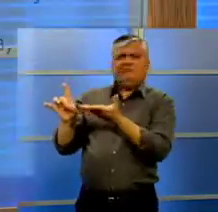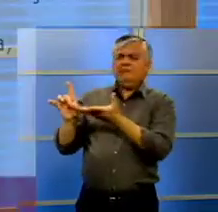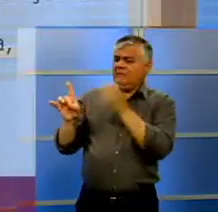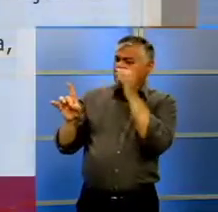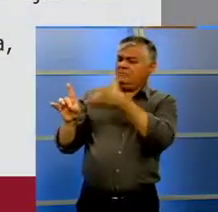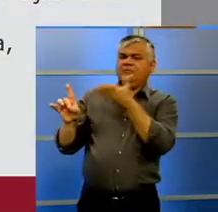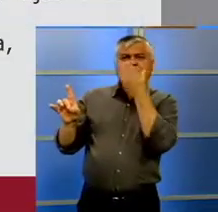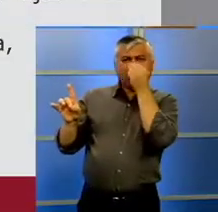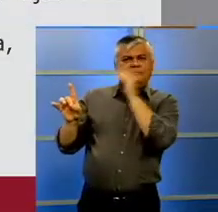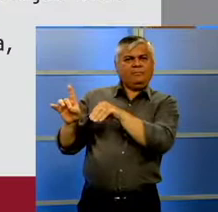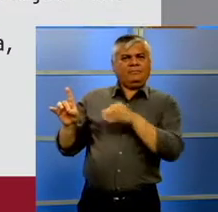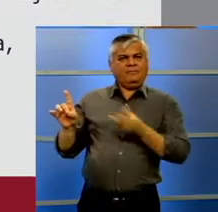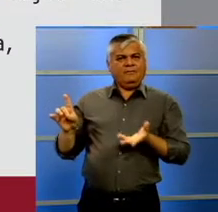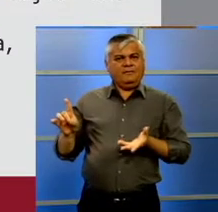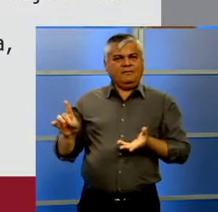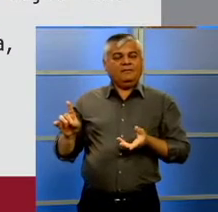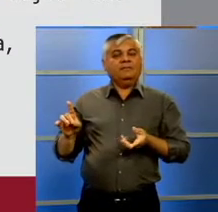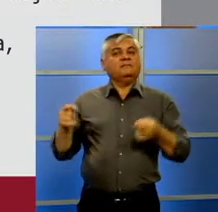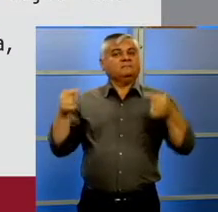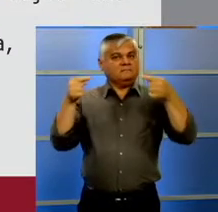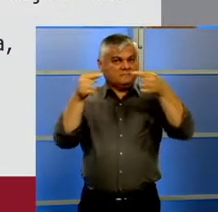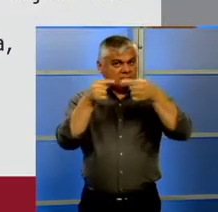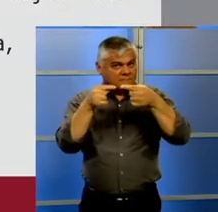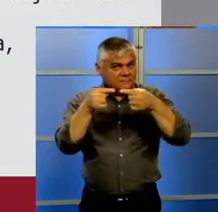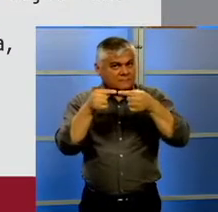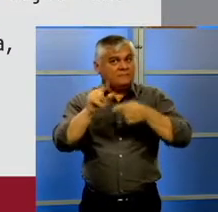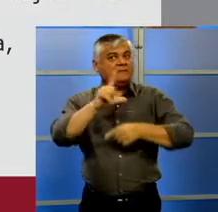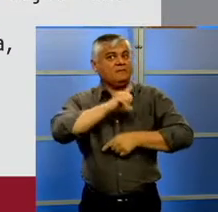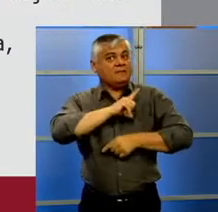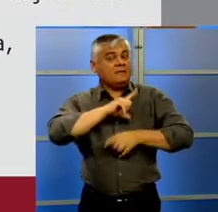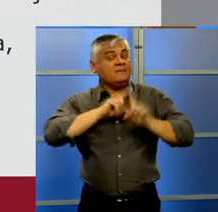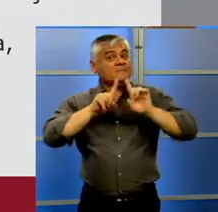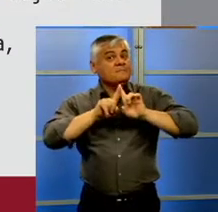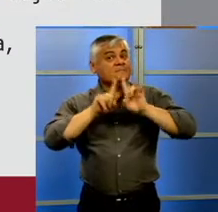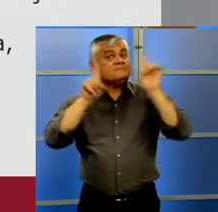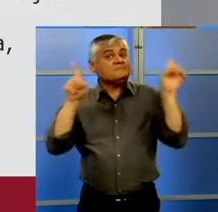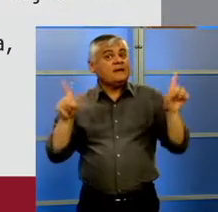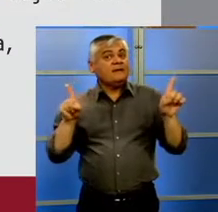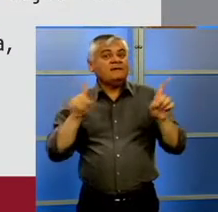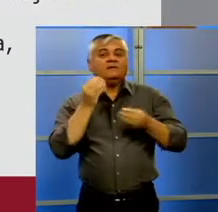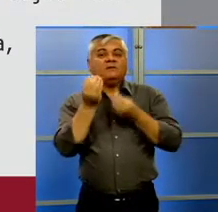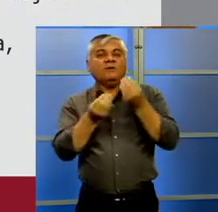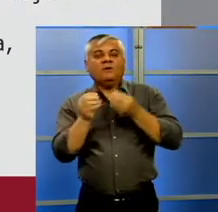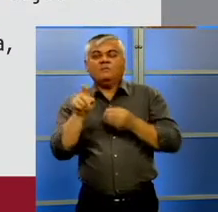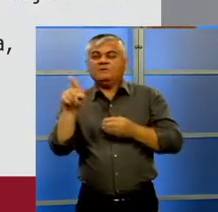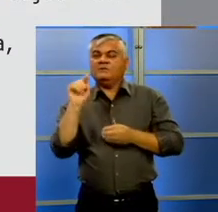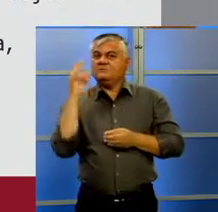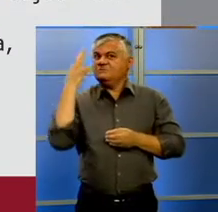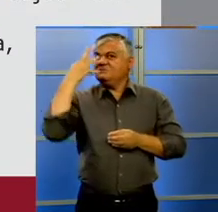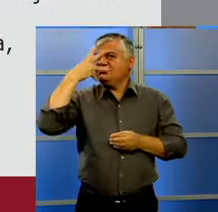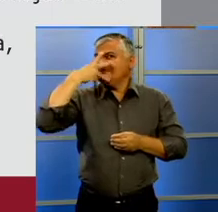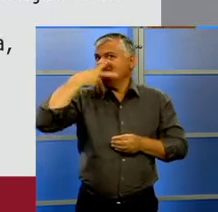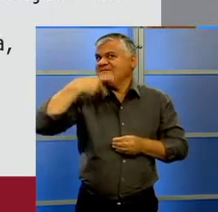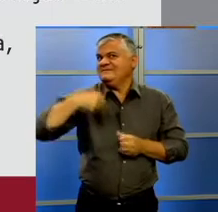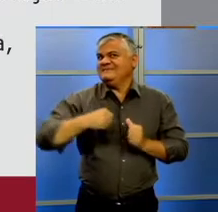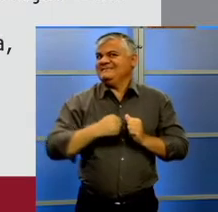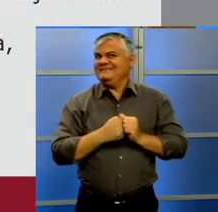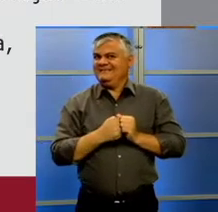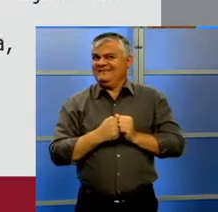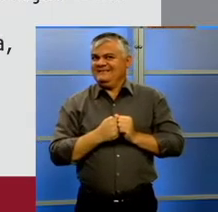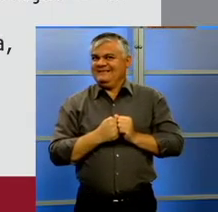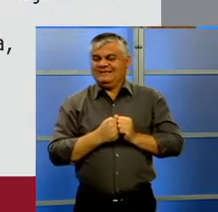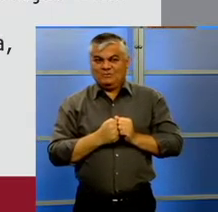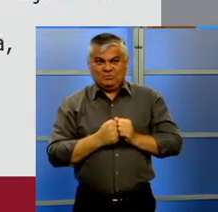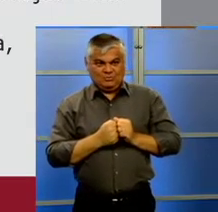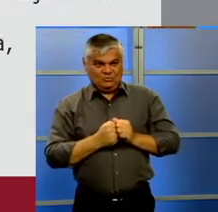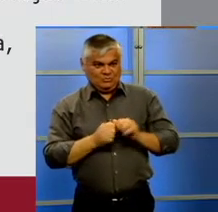utilizá-lo. Ele é empregado na Libras, mas num contexto de definição de beleza sobre algo ou alguém, uma beleza